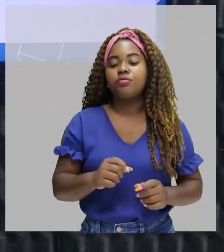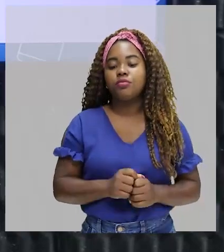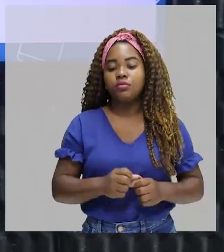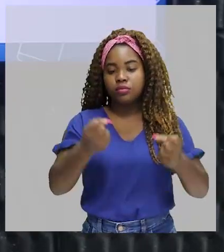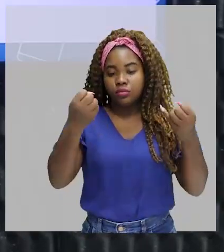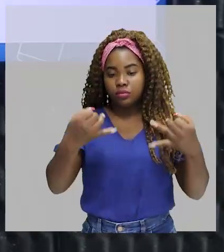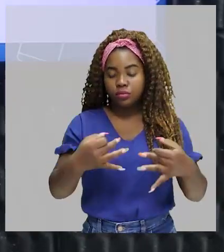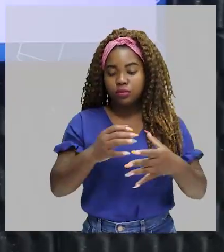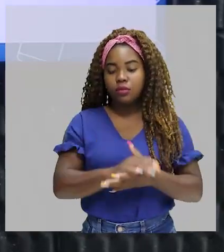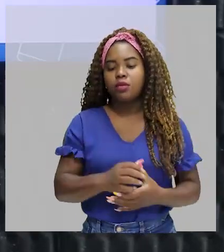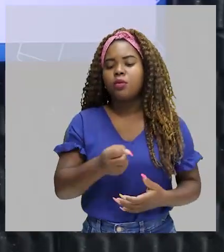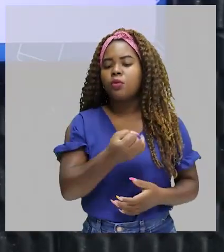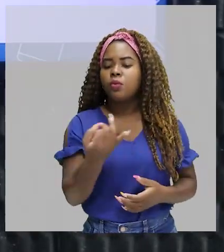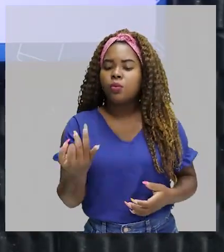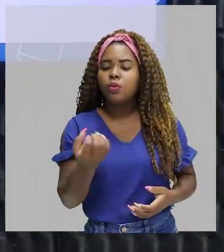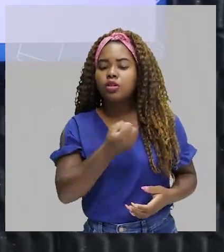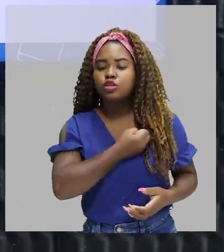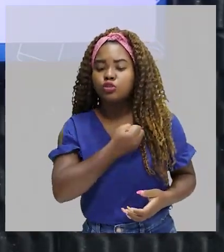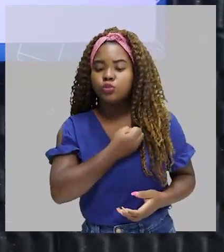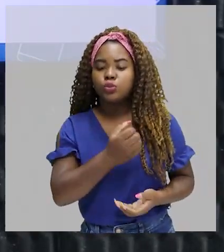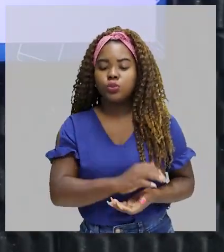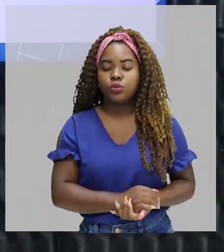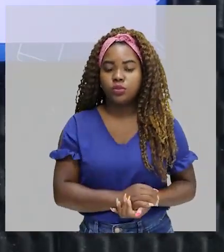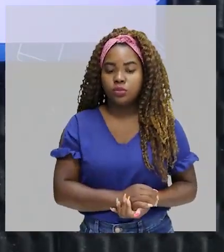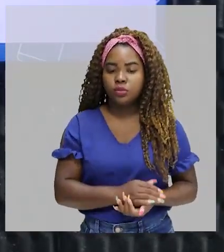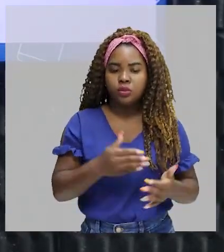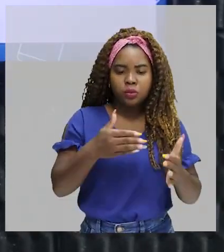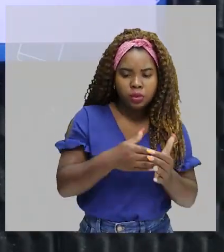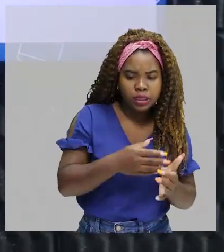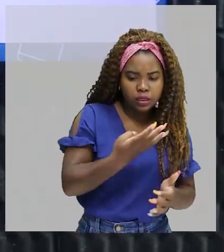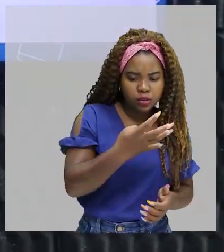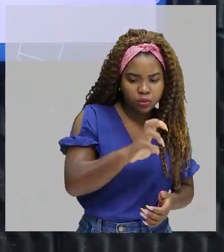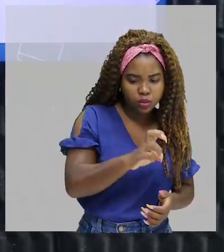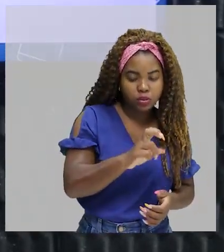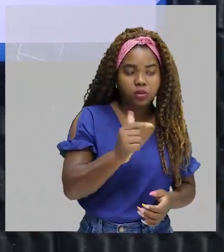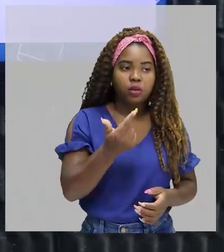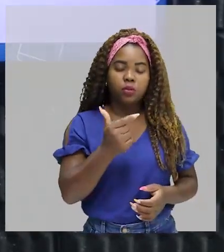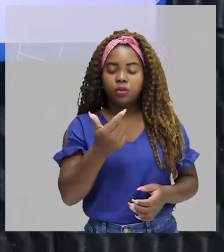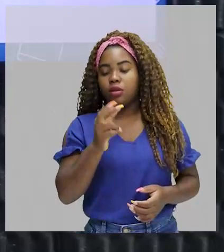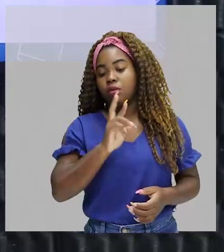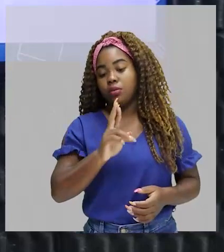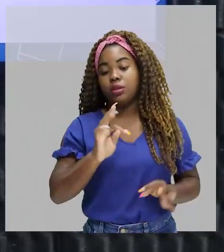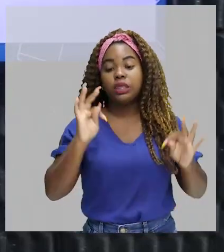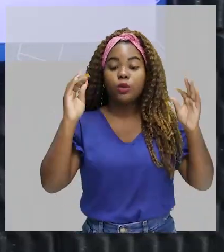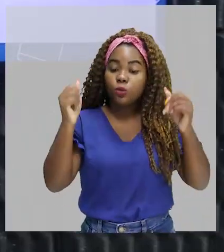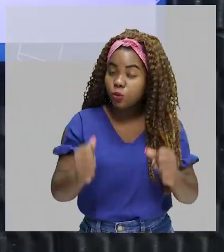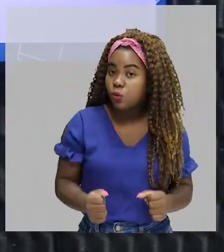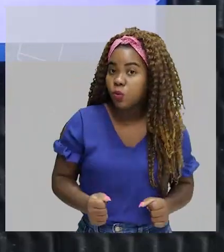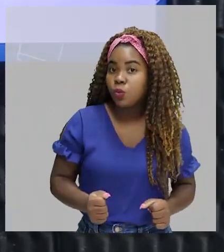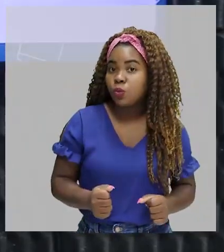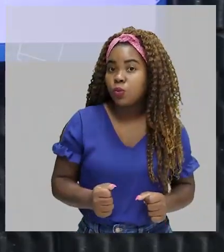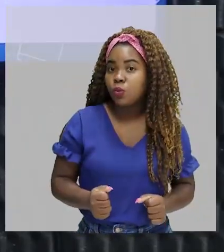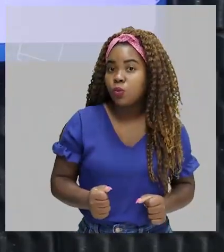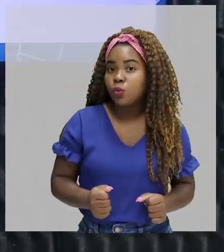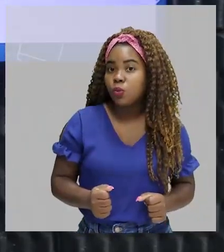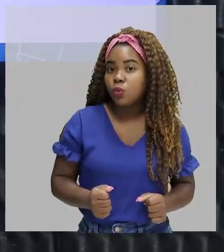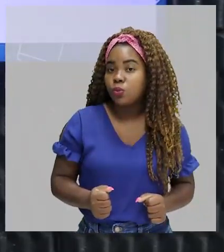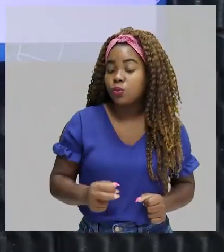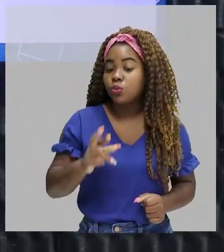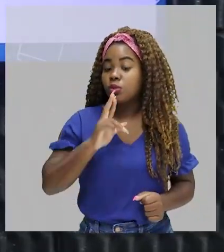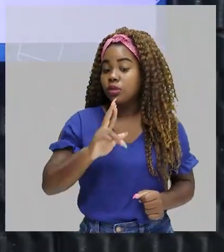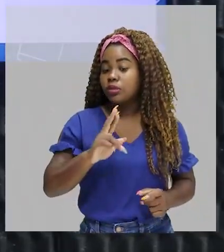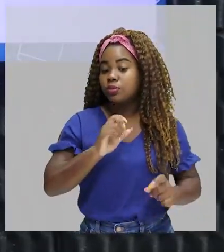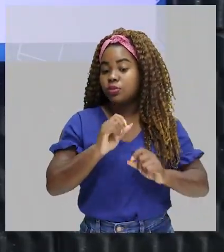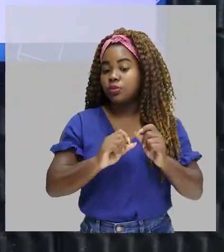isso, quantos termos? Eu parar simplesmente aqui no 45, eu não dei resposta, eu disse o total, tá? Então, a minha